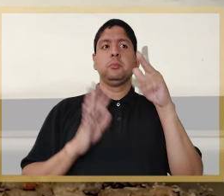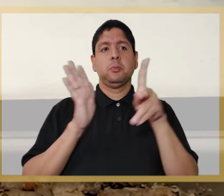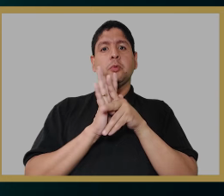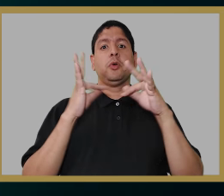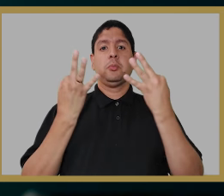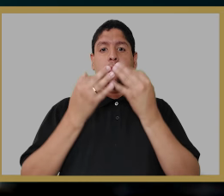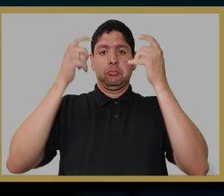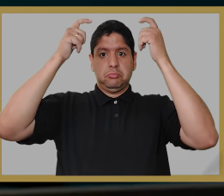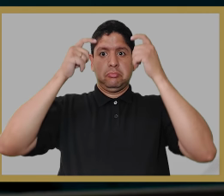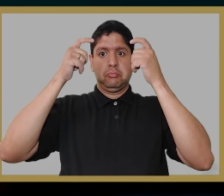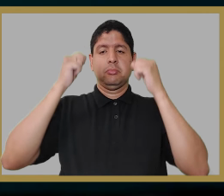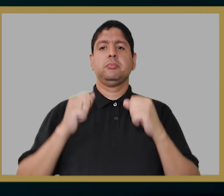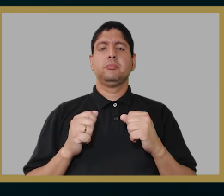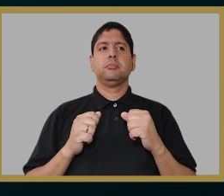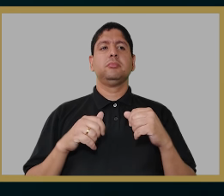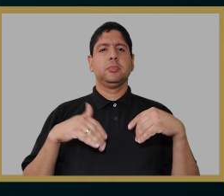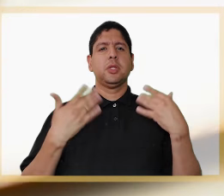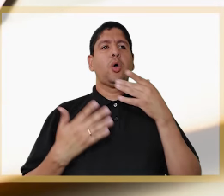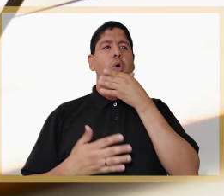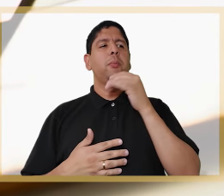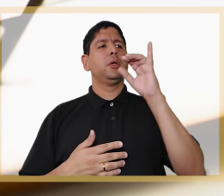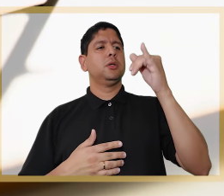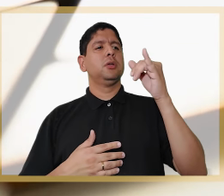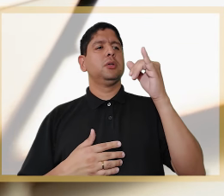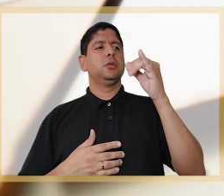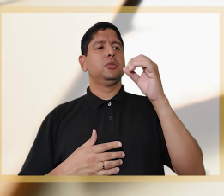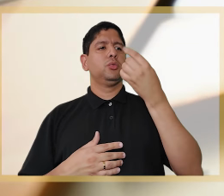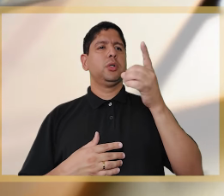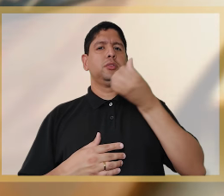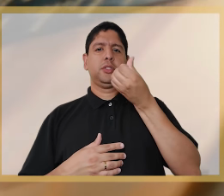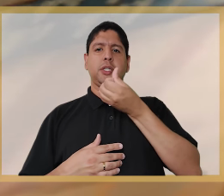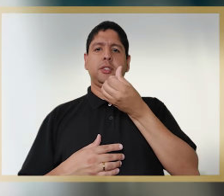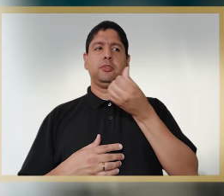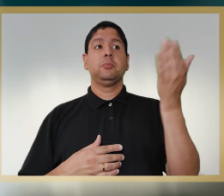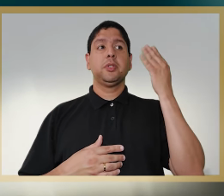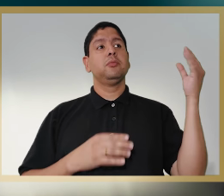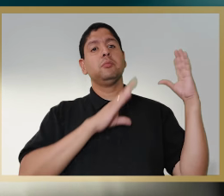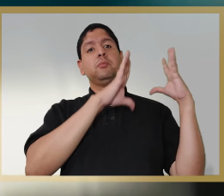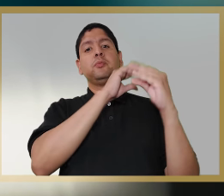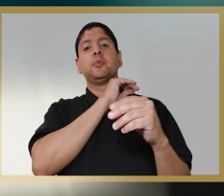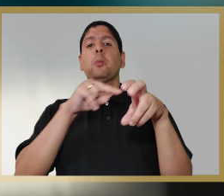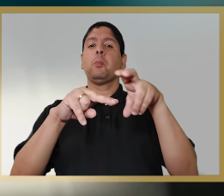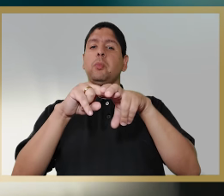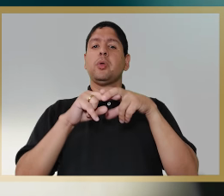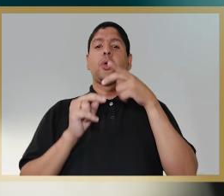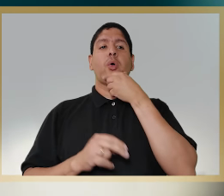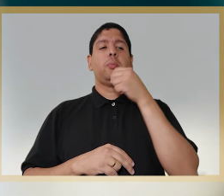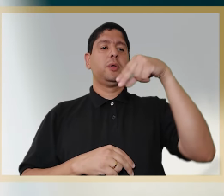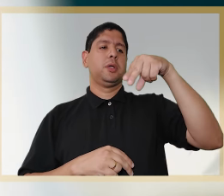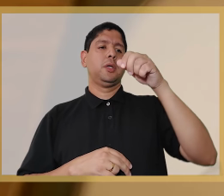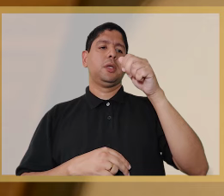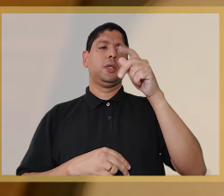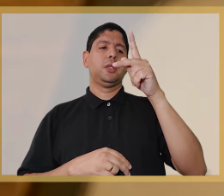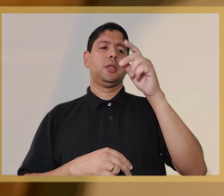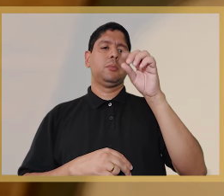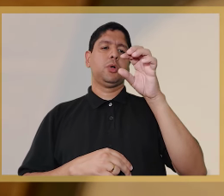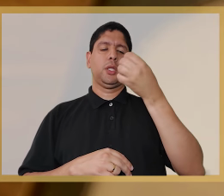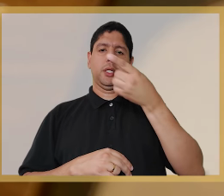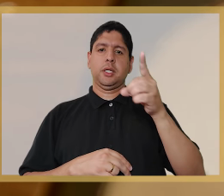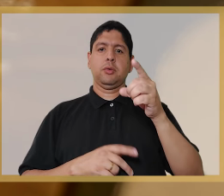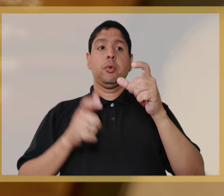VI, logo que chegou fugindo de Napoleão, morou brevemente aqui, mas se mudou para o Palácio São Cristóvão, que já vamos conhecer. O Paço